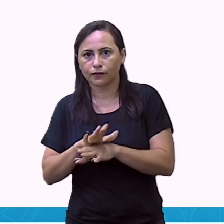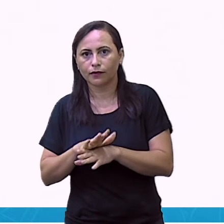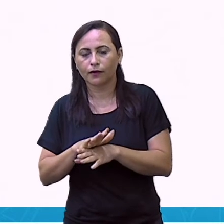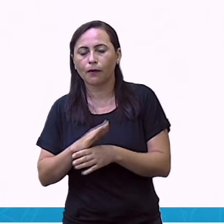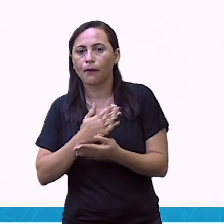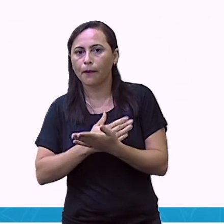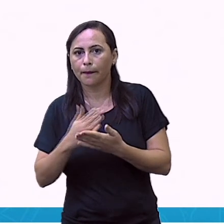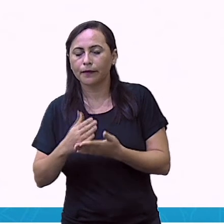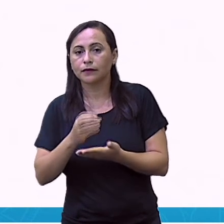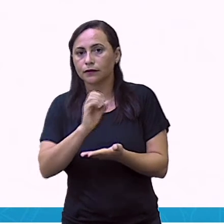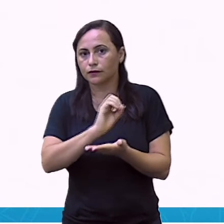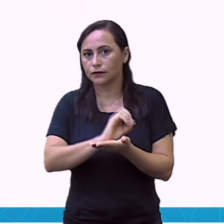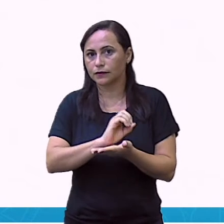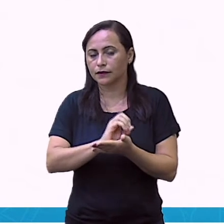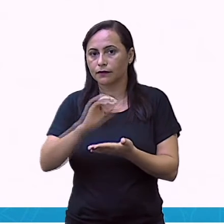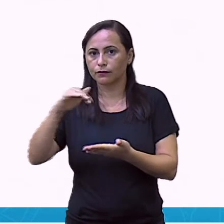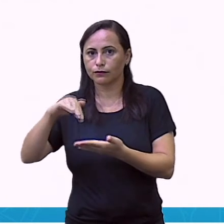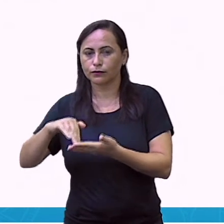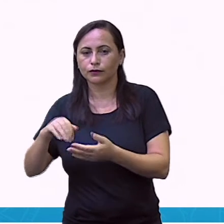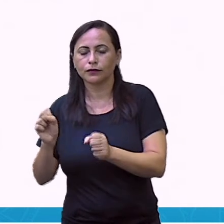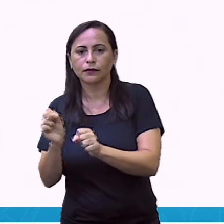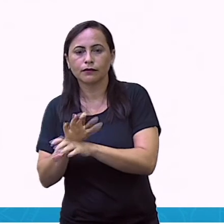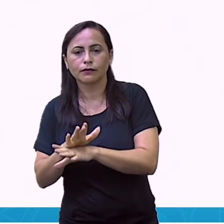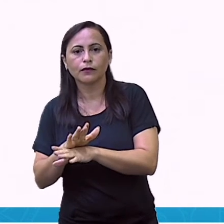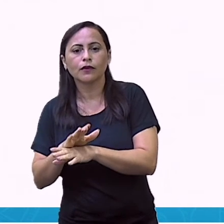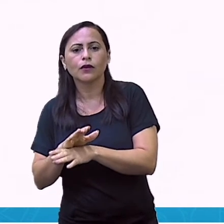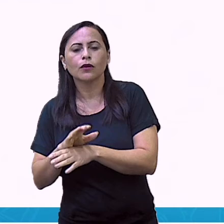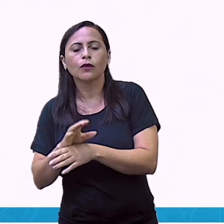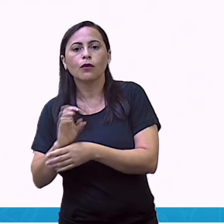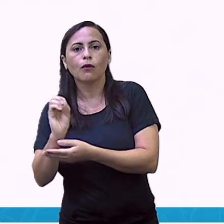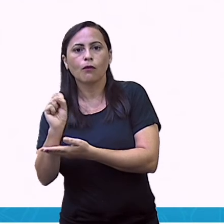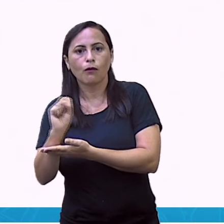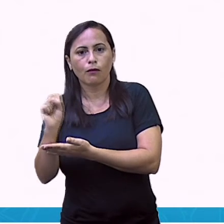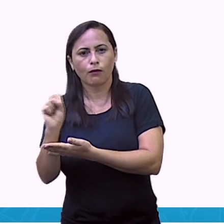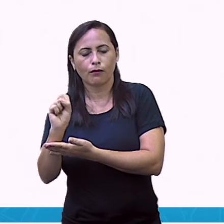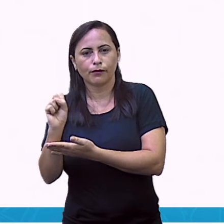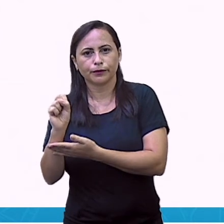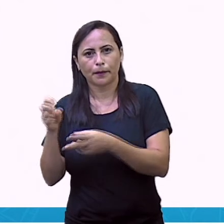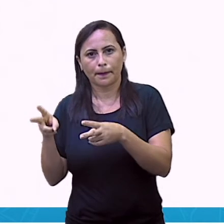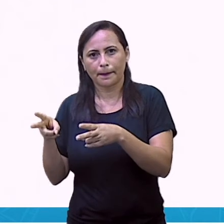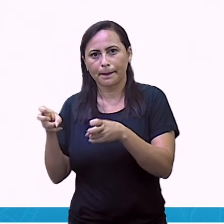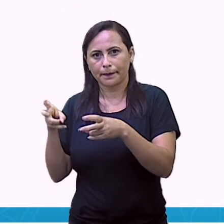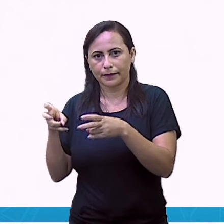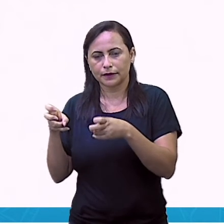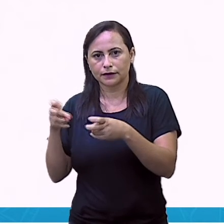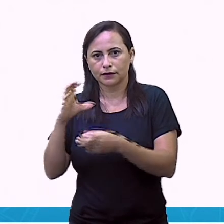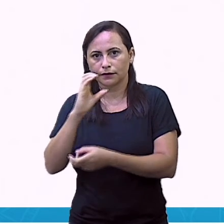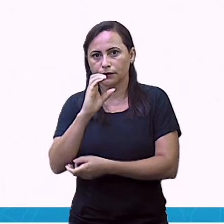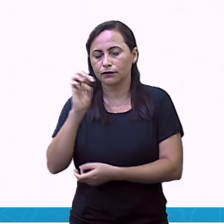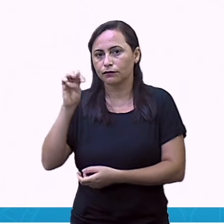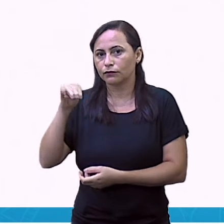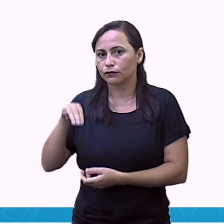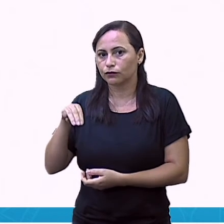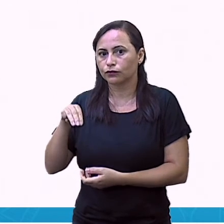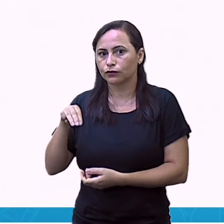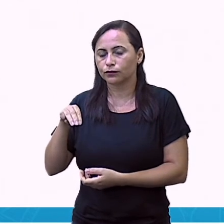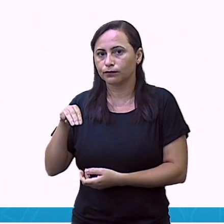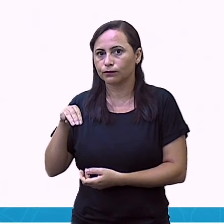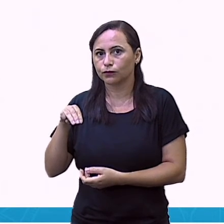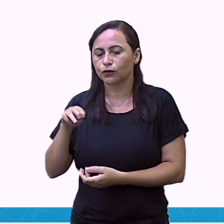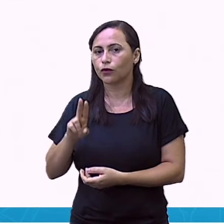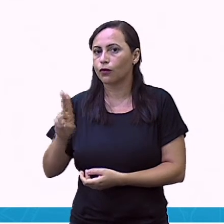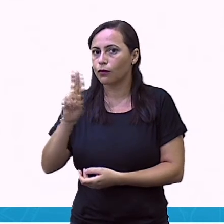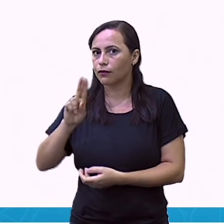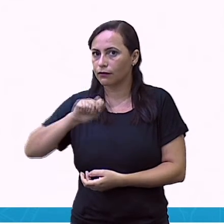0 e finalizei aqui no 8. Outra coisa importante de observar é que os centímetros foram colocados com as